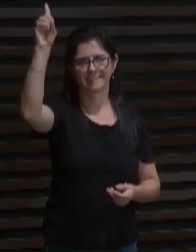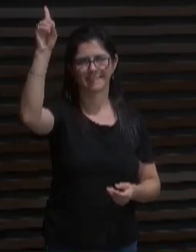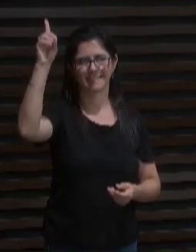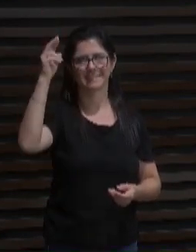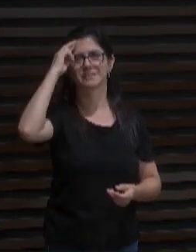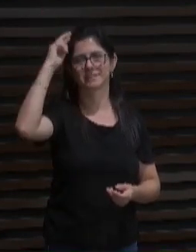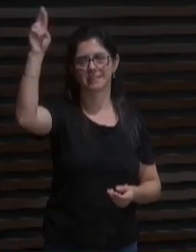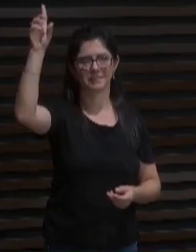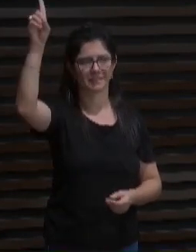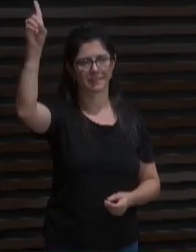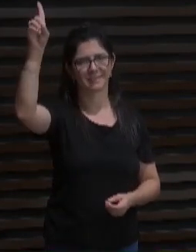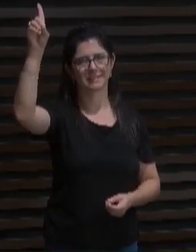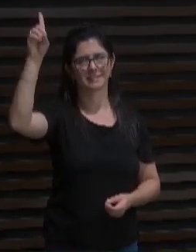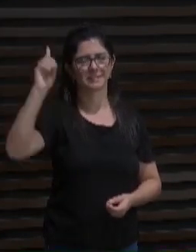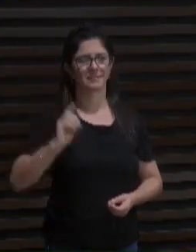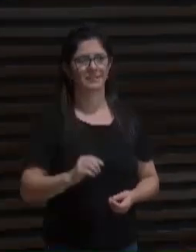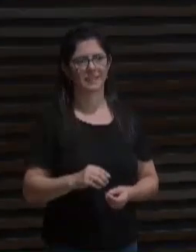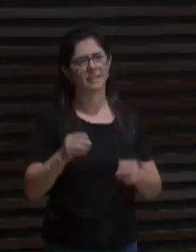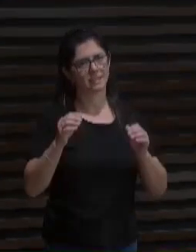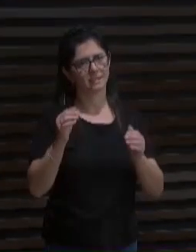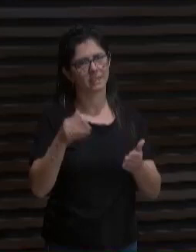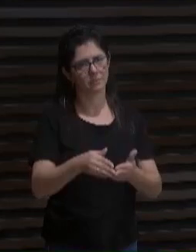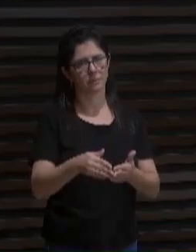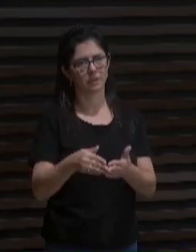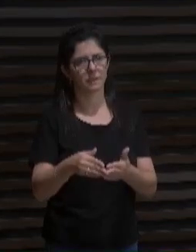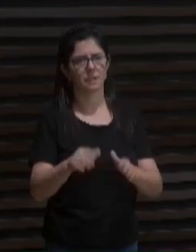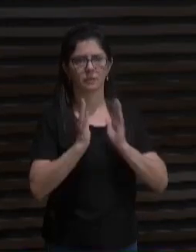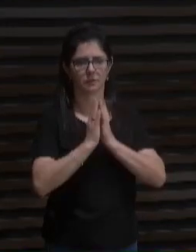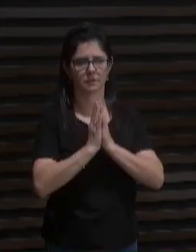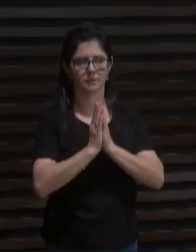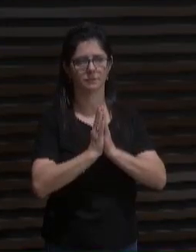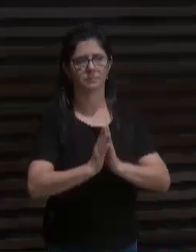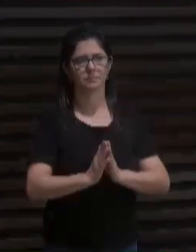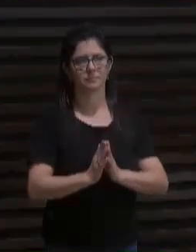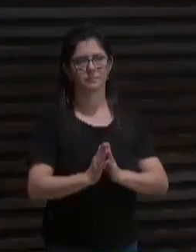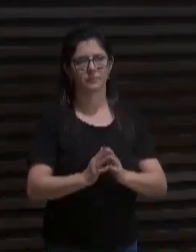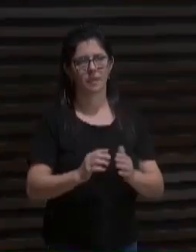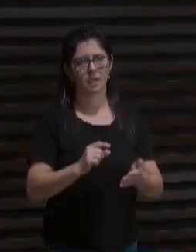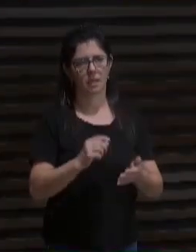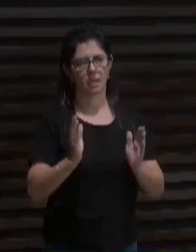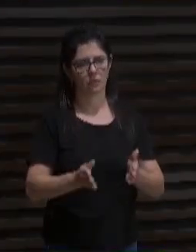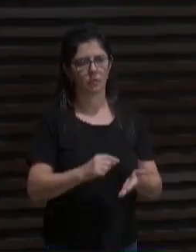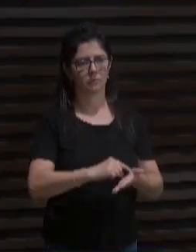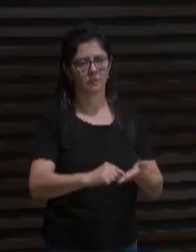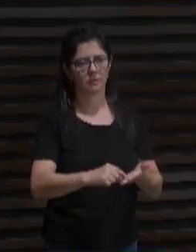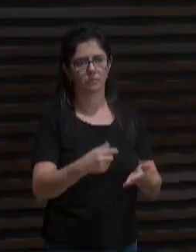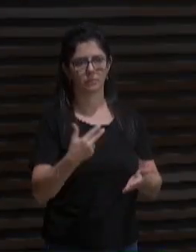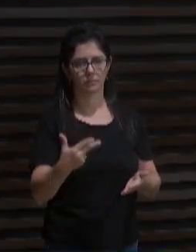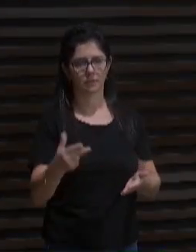o Senhor Deus. Ele terminou aqui a oração. Veja agora o versículo 35.